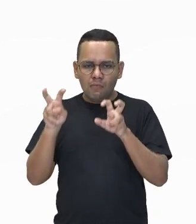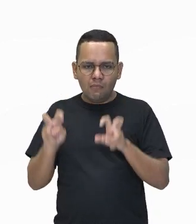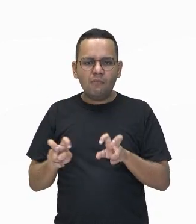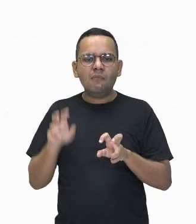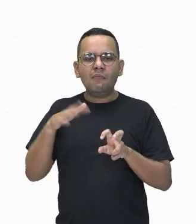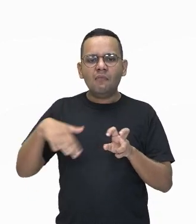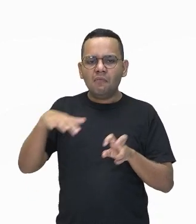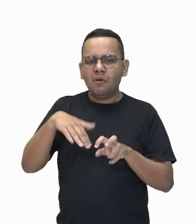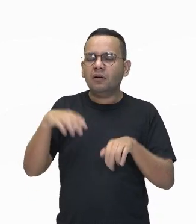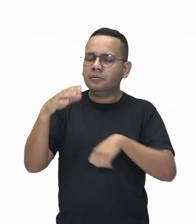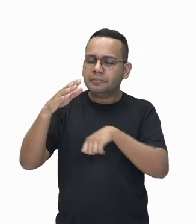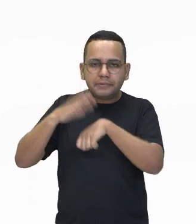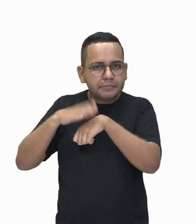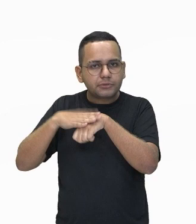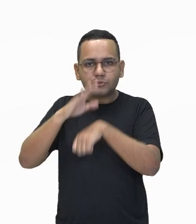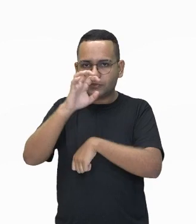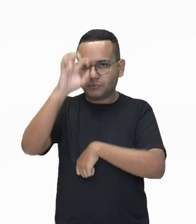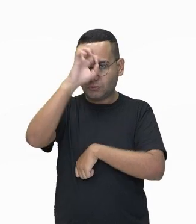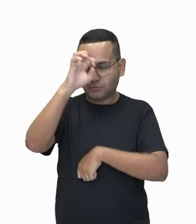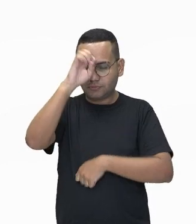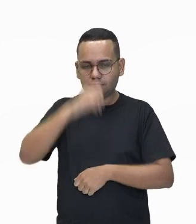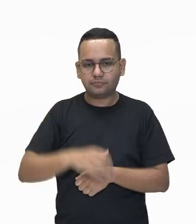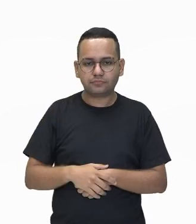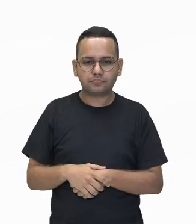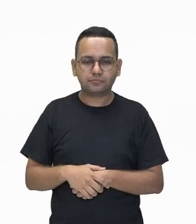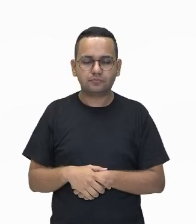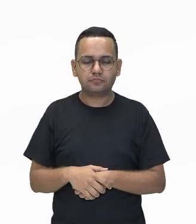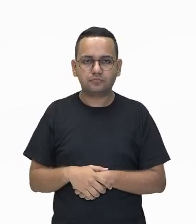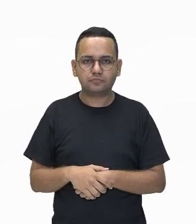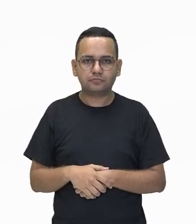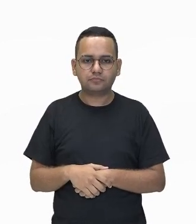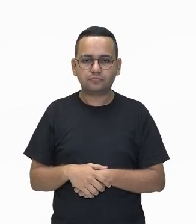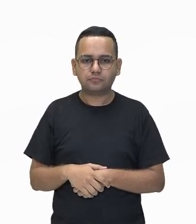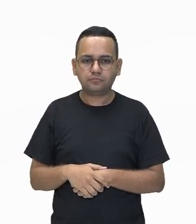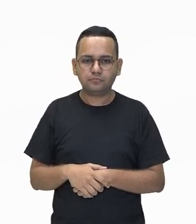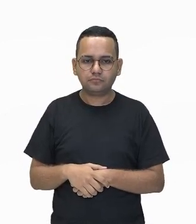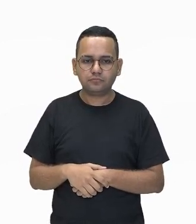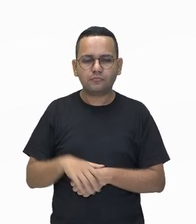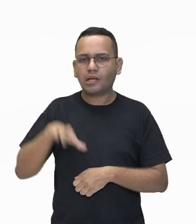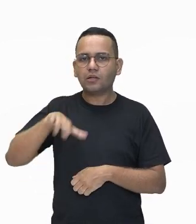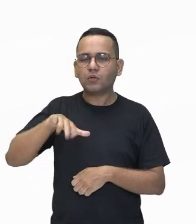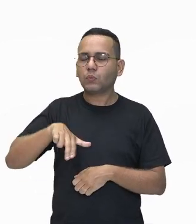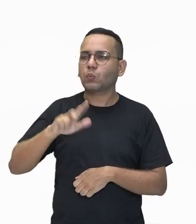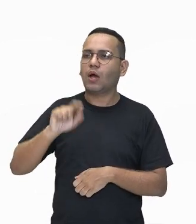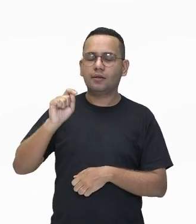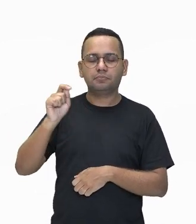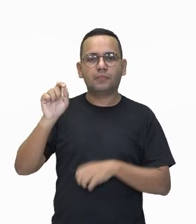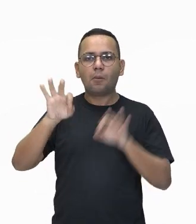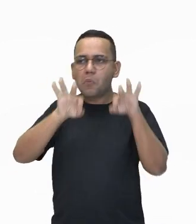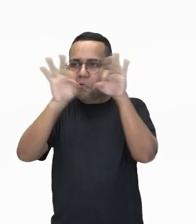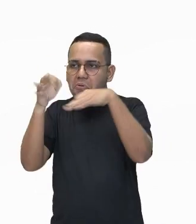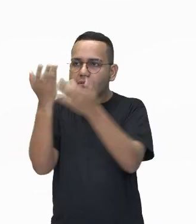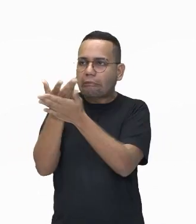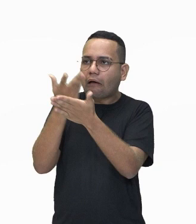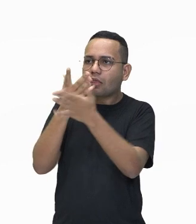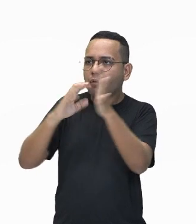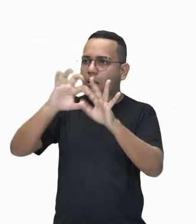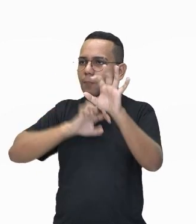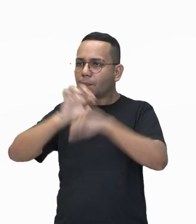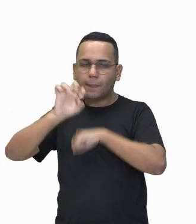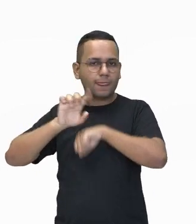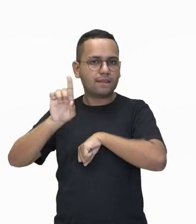né? Ele não apenas absorve conteúdos, mas também